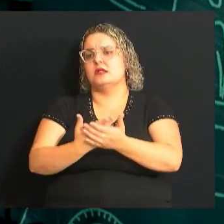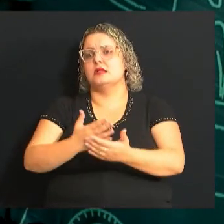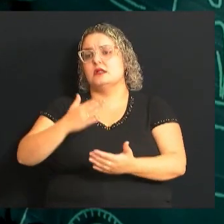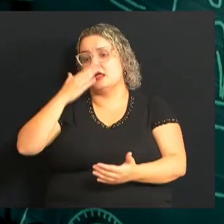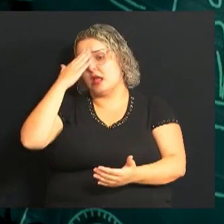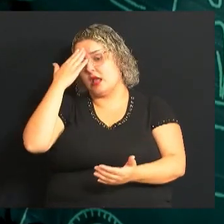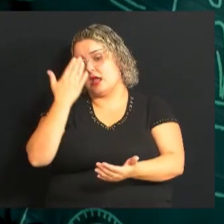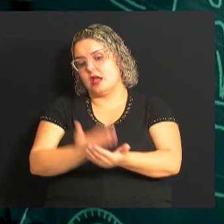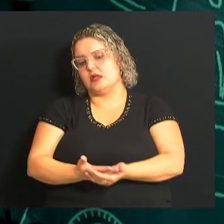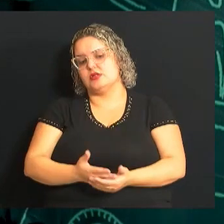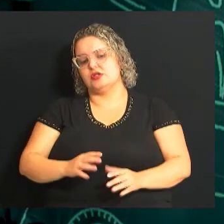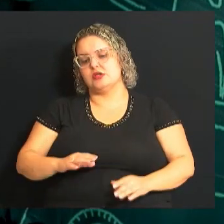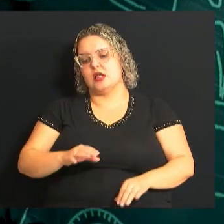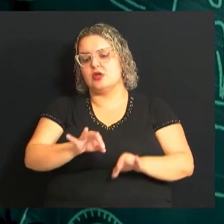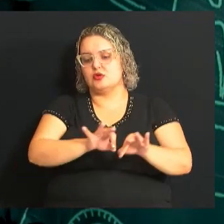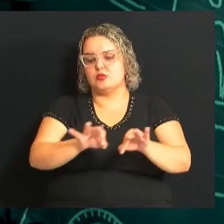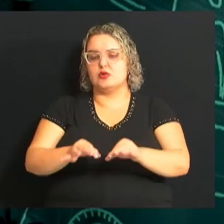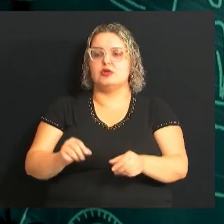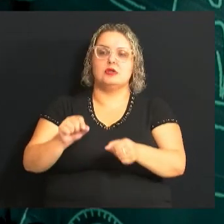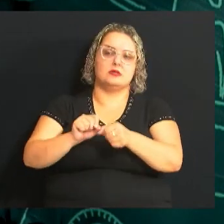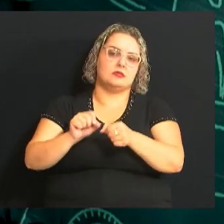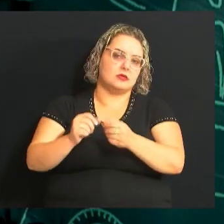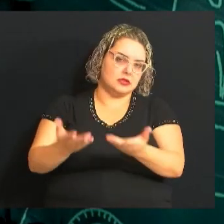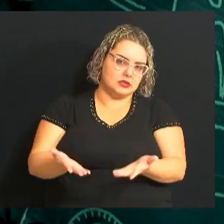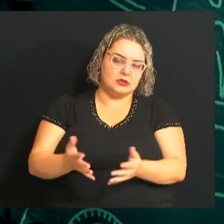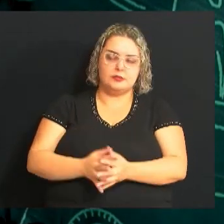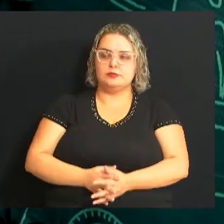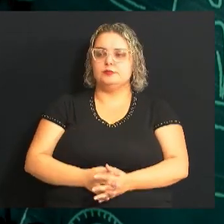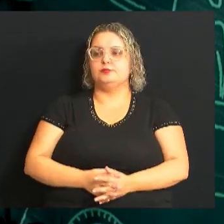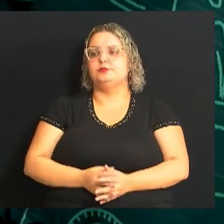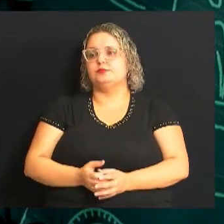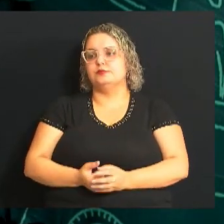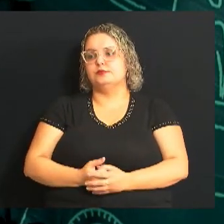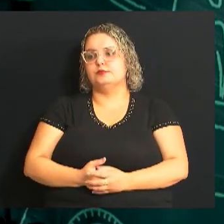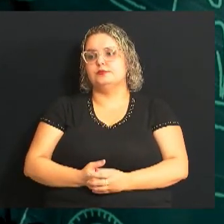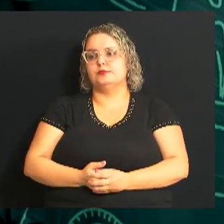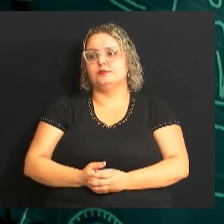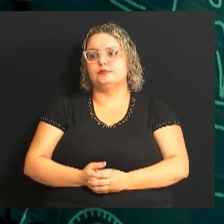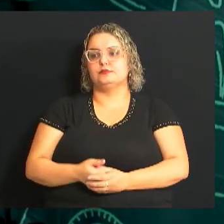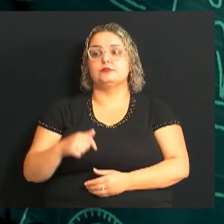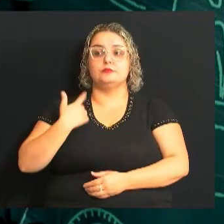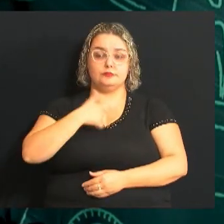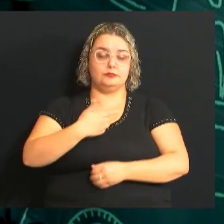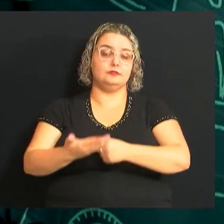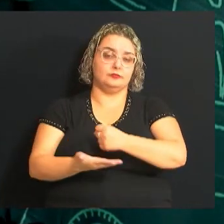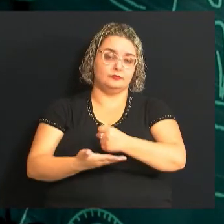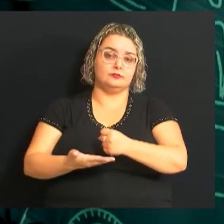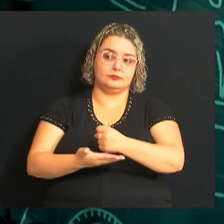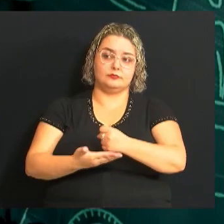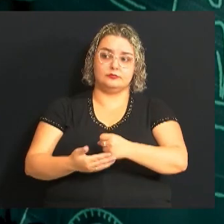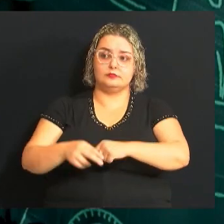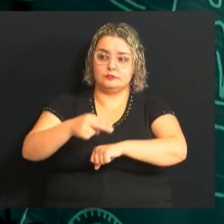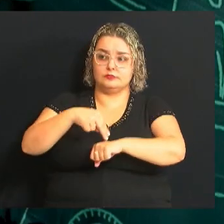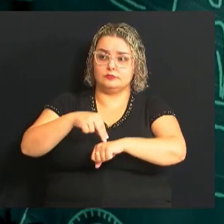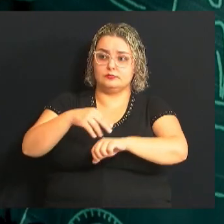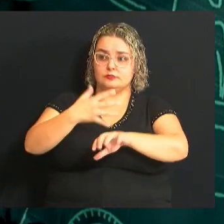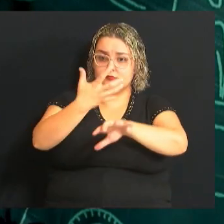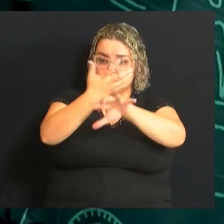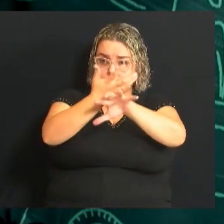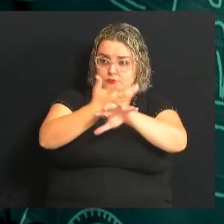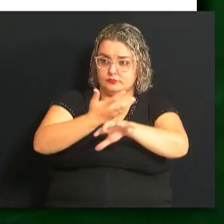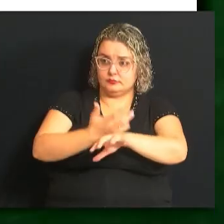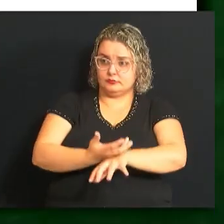aí? A gente tem na base nacional comum curricular, o eixo